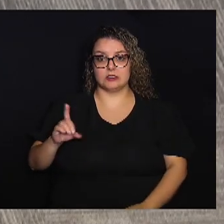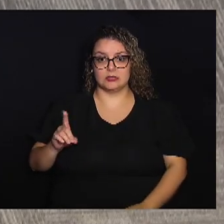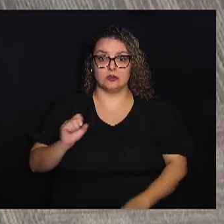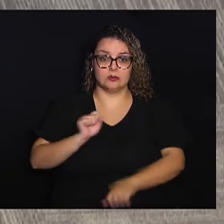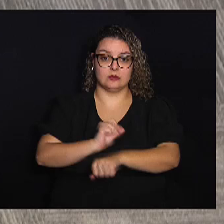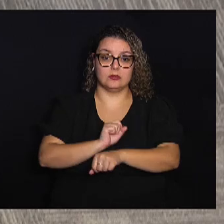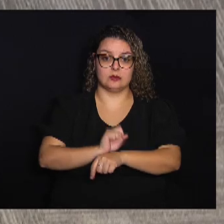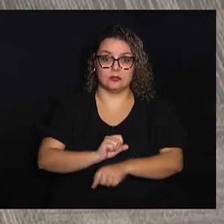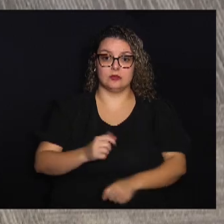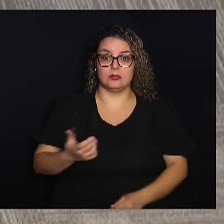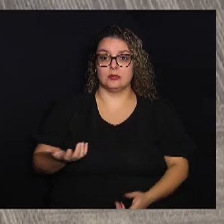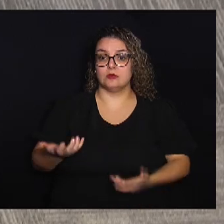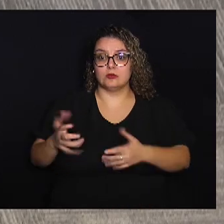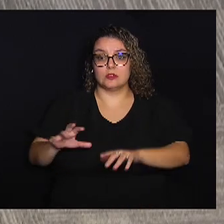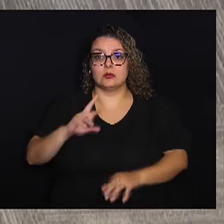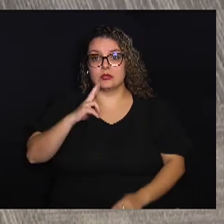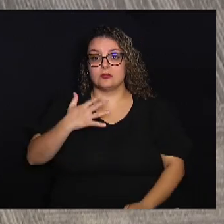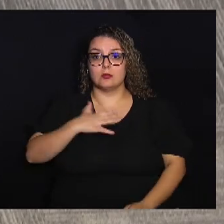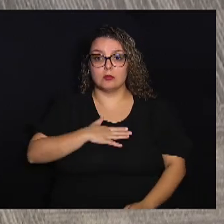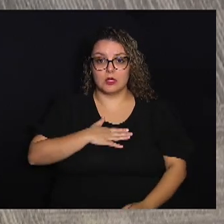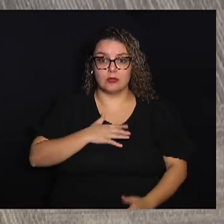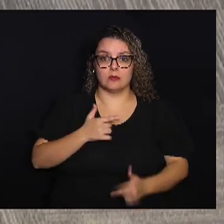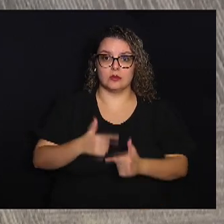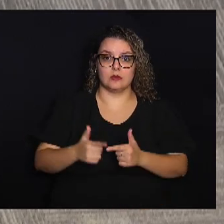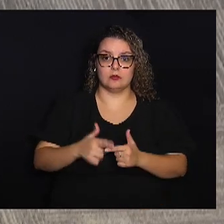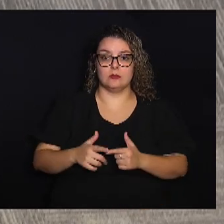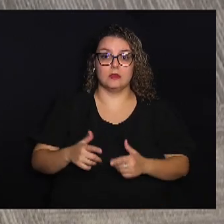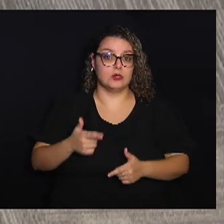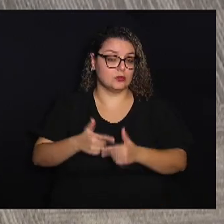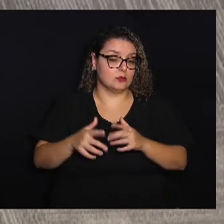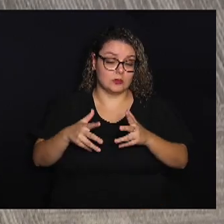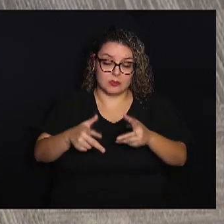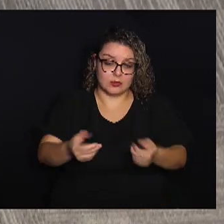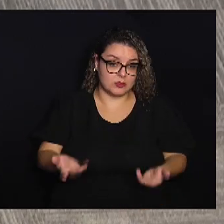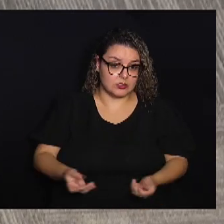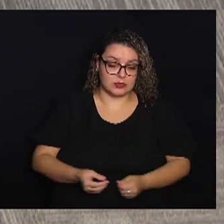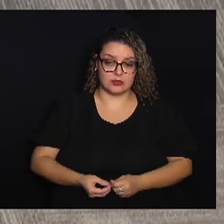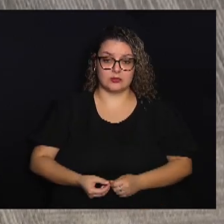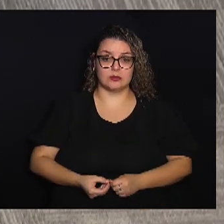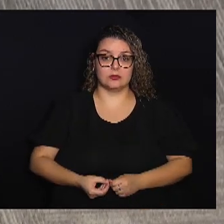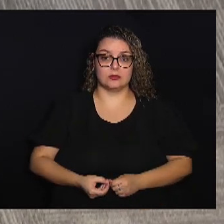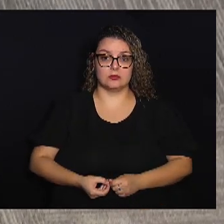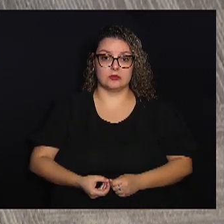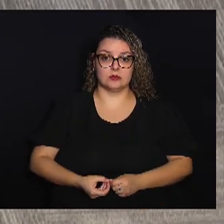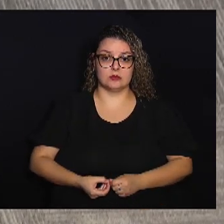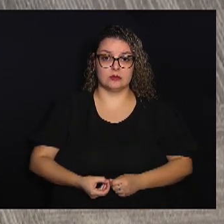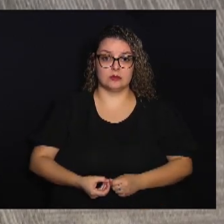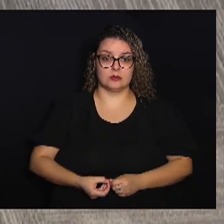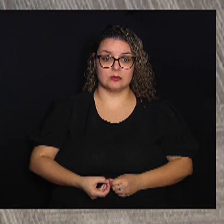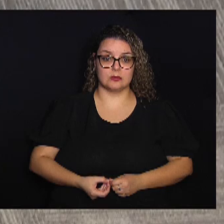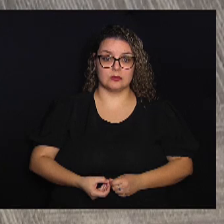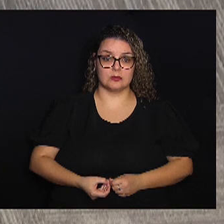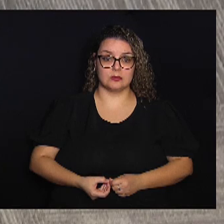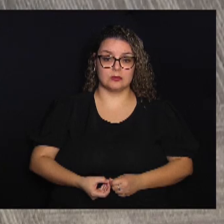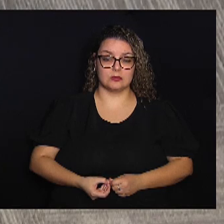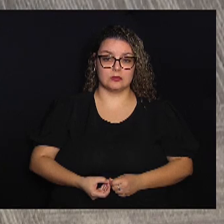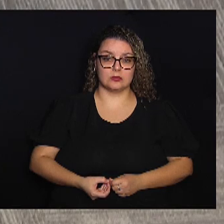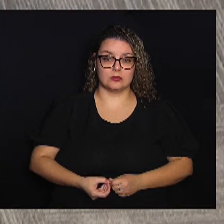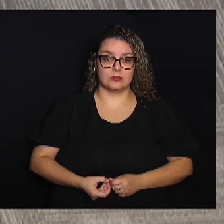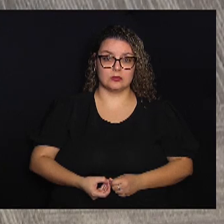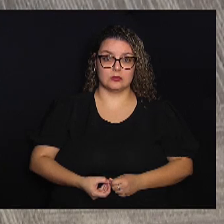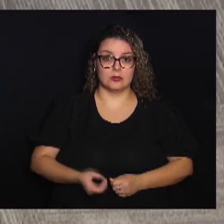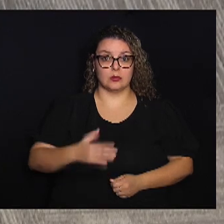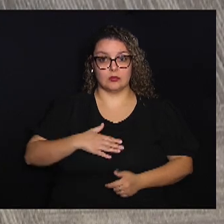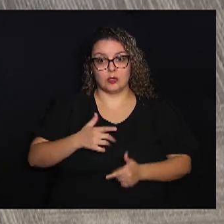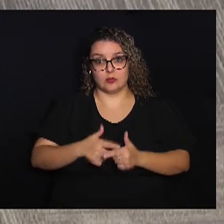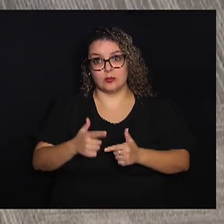quero que resolva o meu problema, eu quero que resolva o problema de todo mundo. E o meu problema também particular é